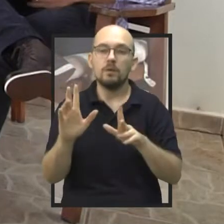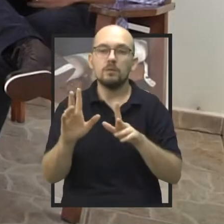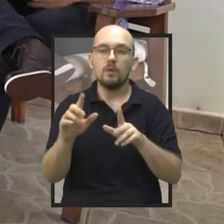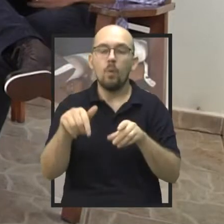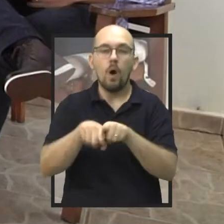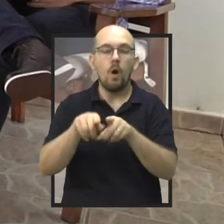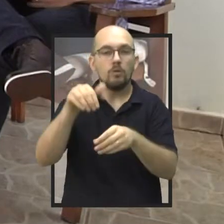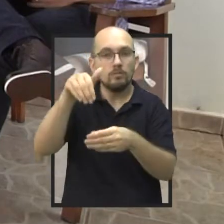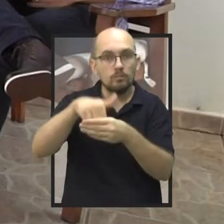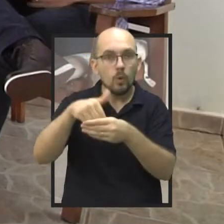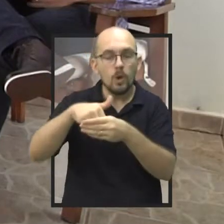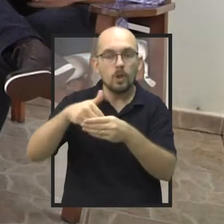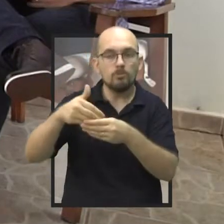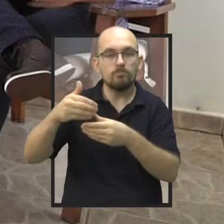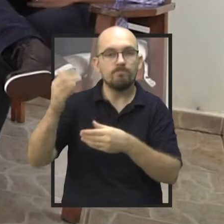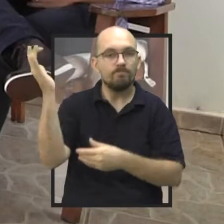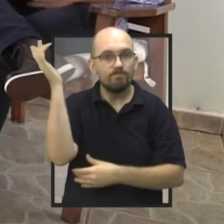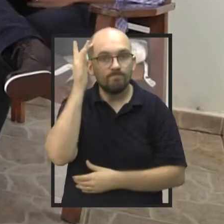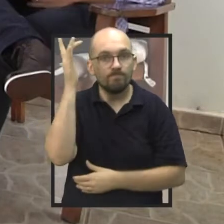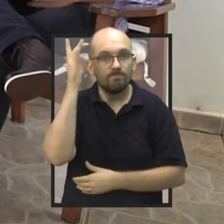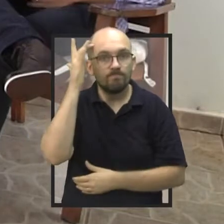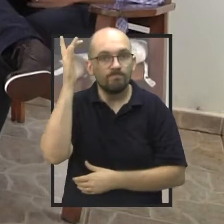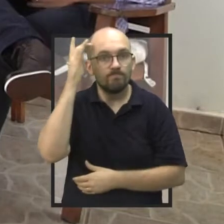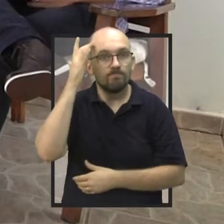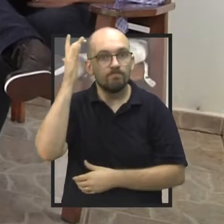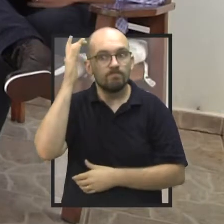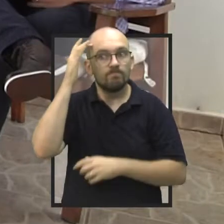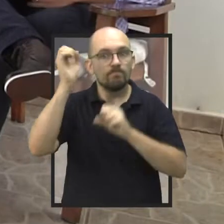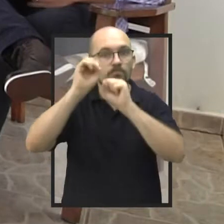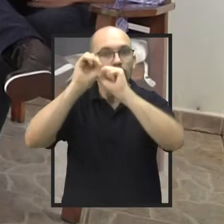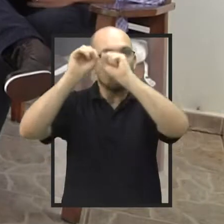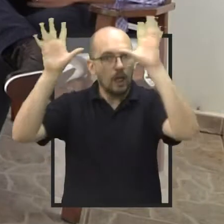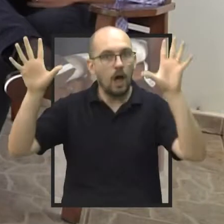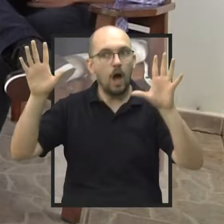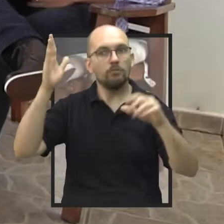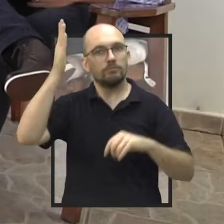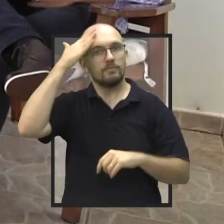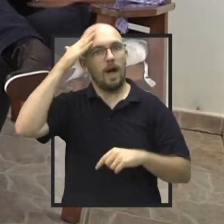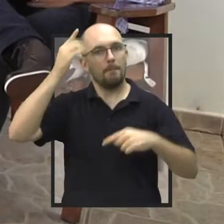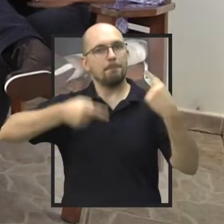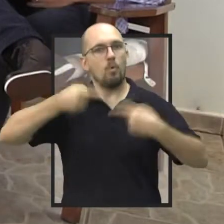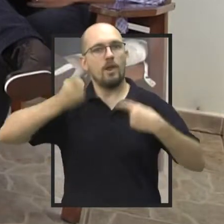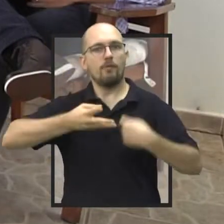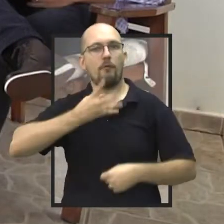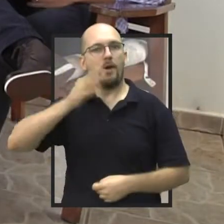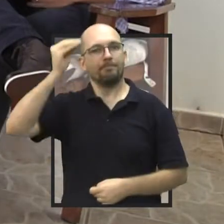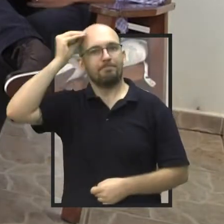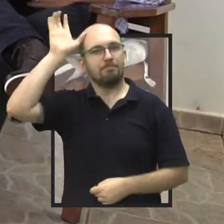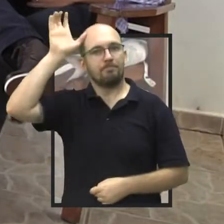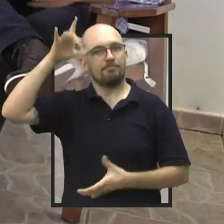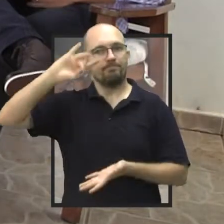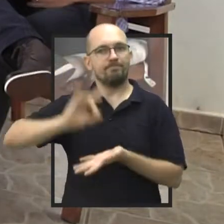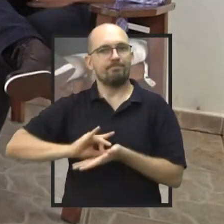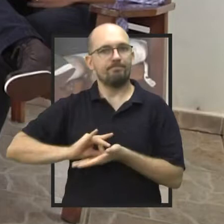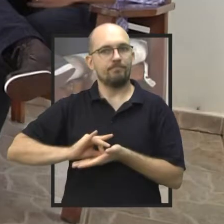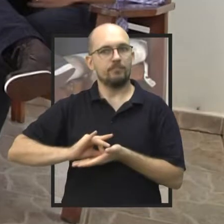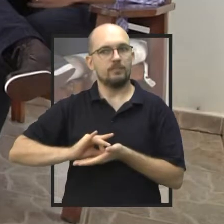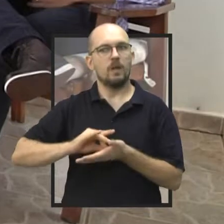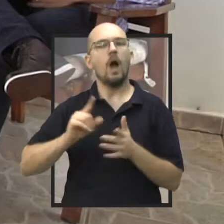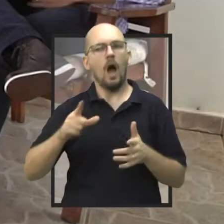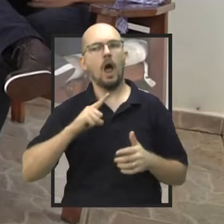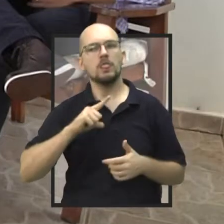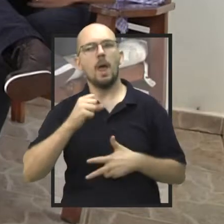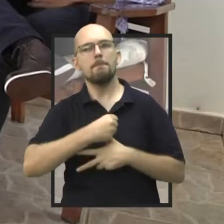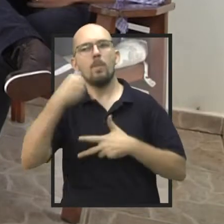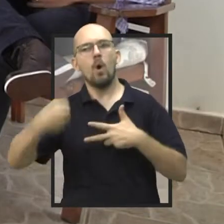eleitorado politicamente esclarecido, que é diferente. Um eleitorado que conheça os seus poderes, um eleitorado